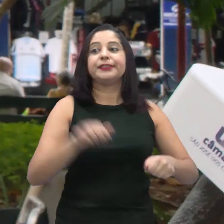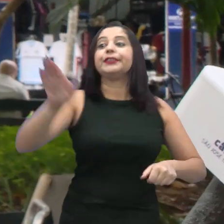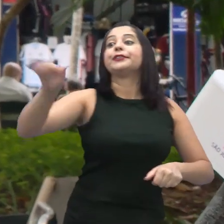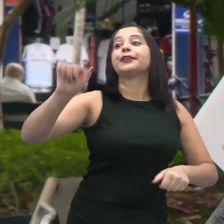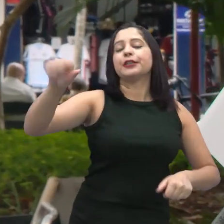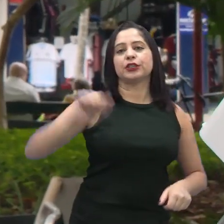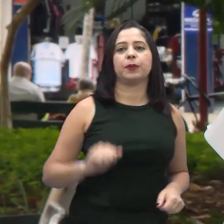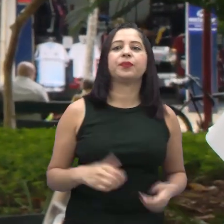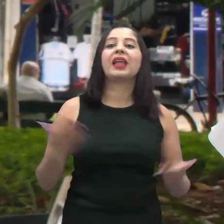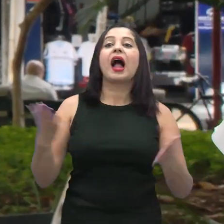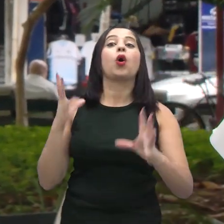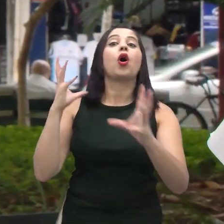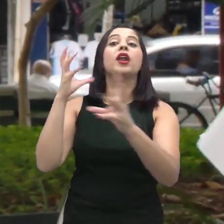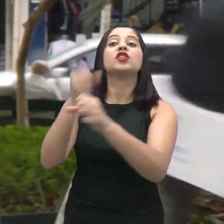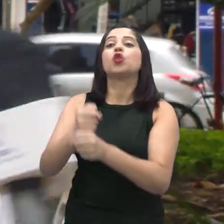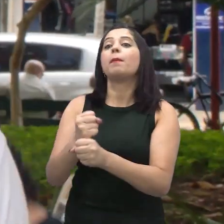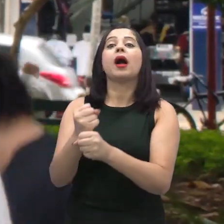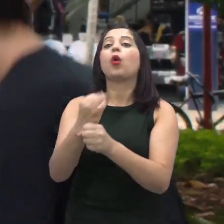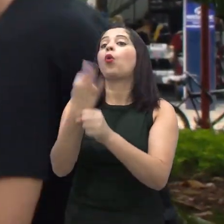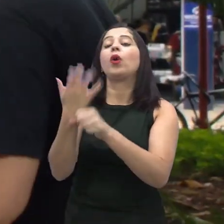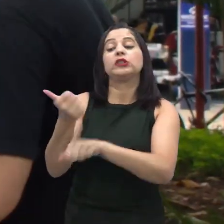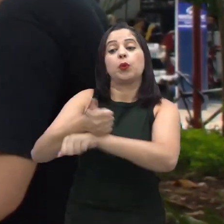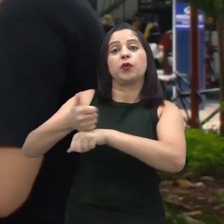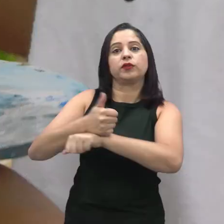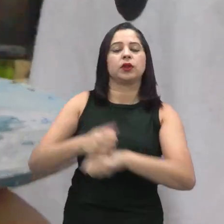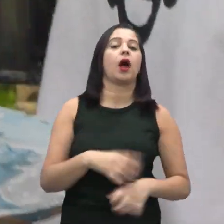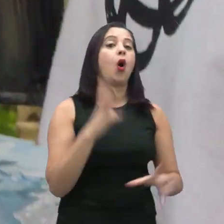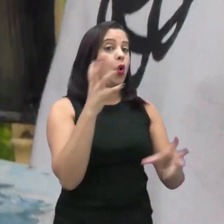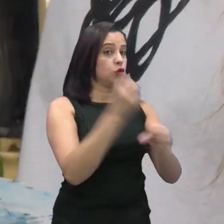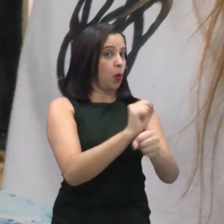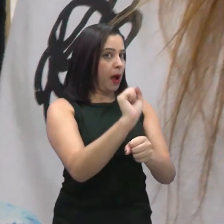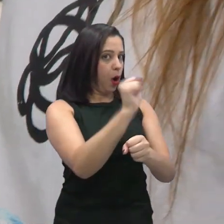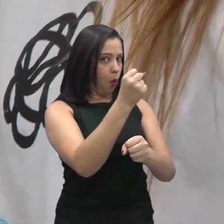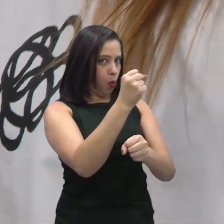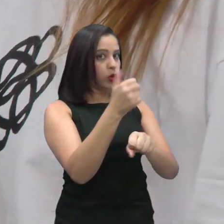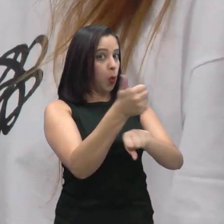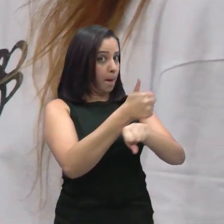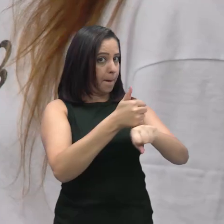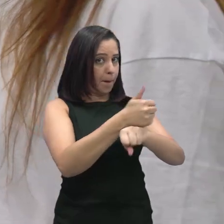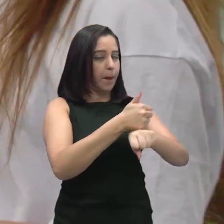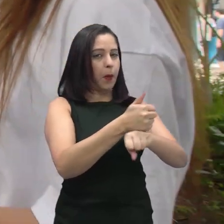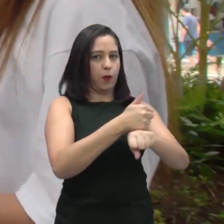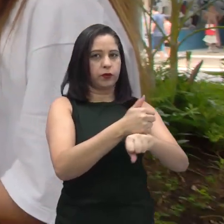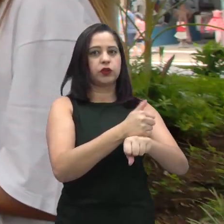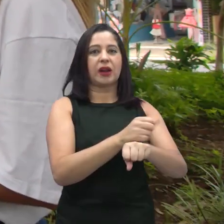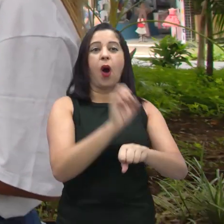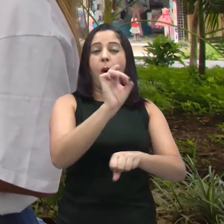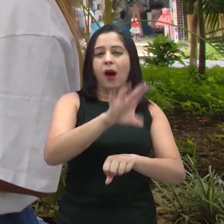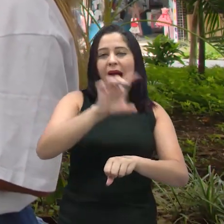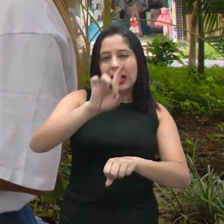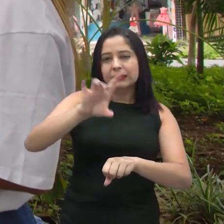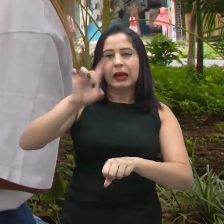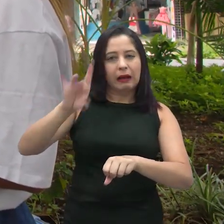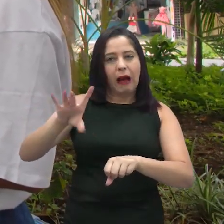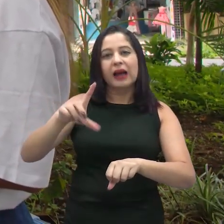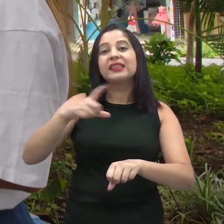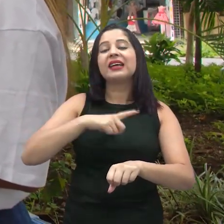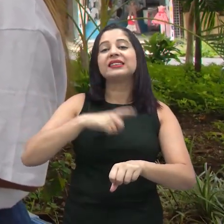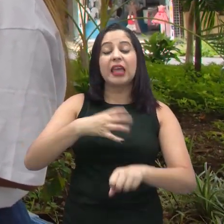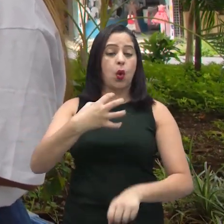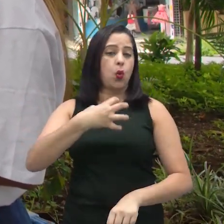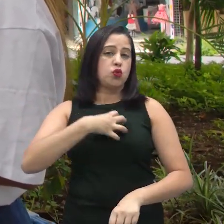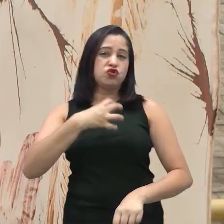vocês estão com quantos artistas fazendo seus trabalhos aqui? São 8 artistas que estão produzindo. Cada artista ela tem a sua linguagem, a sua pesquisa. Então